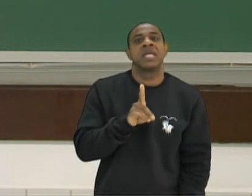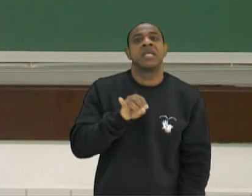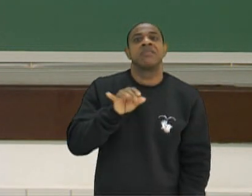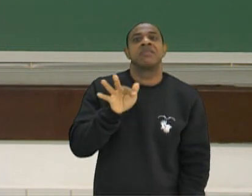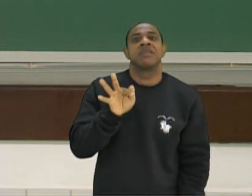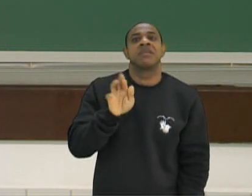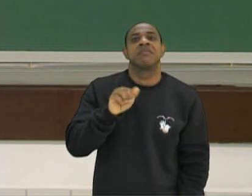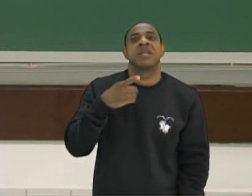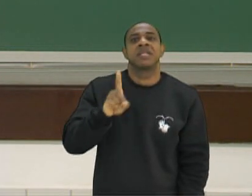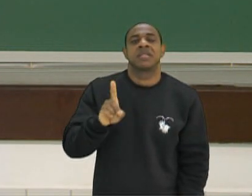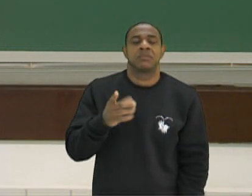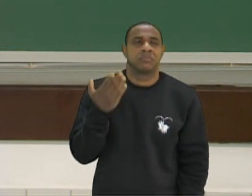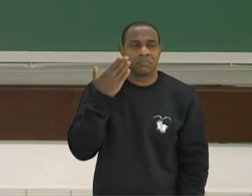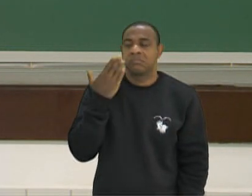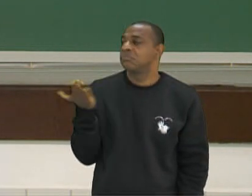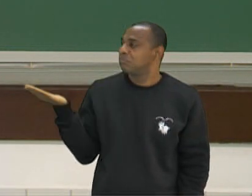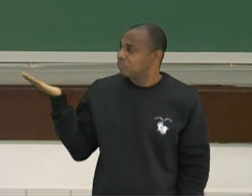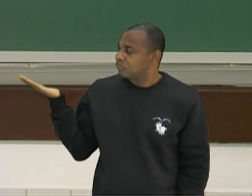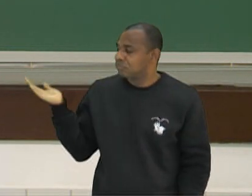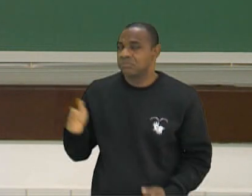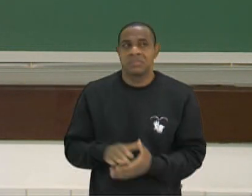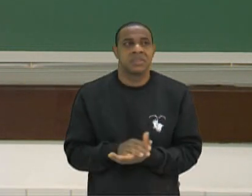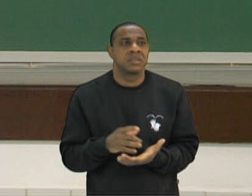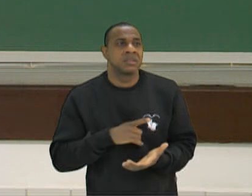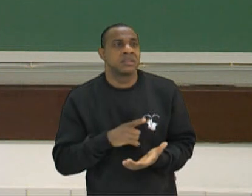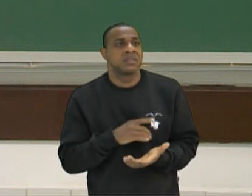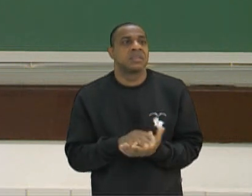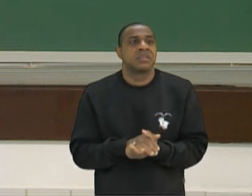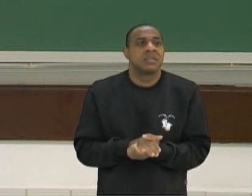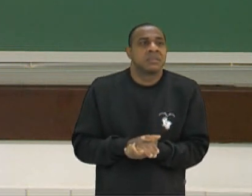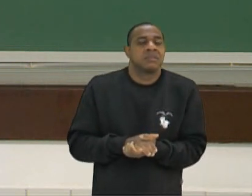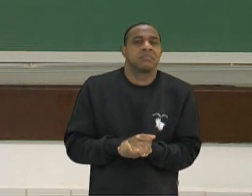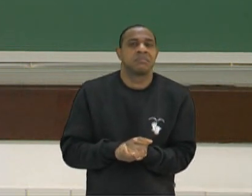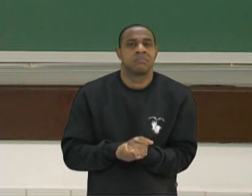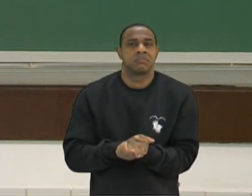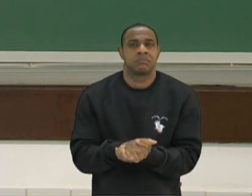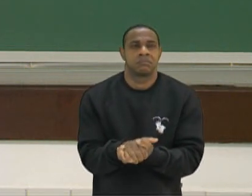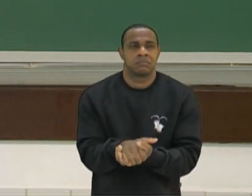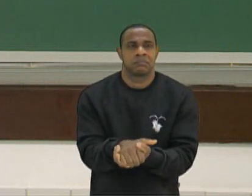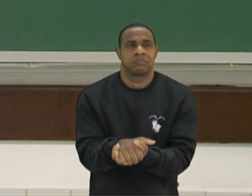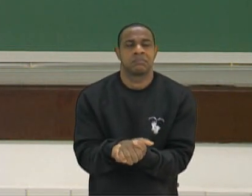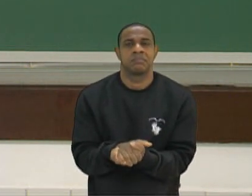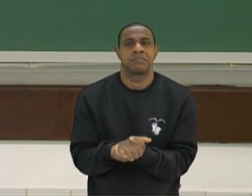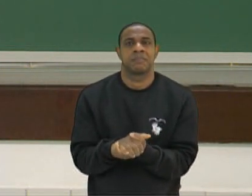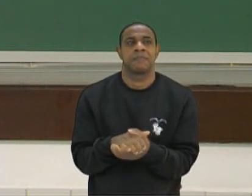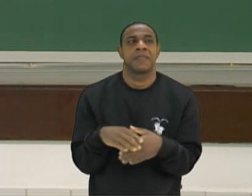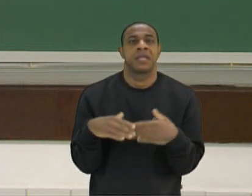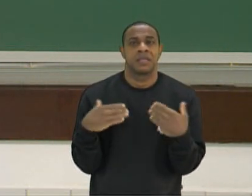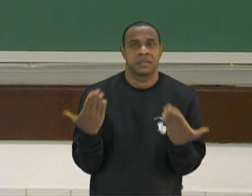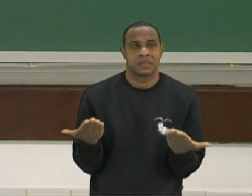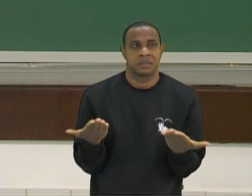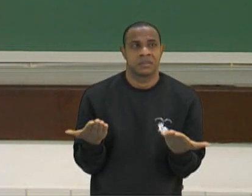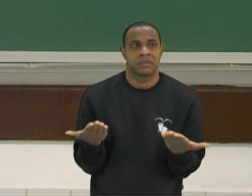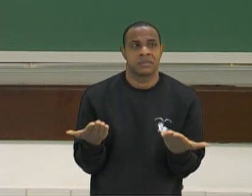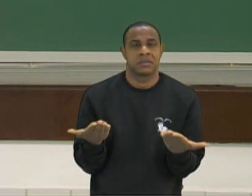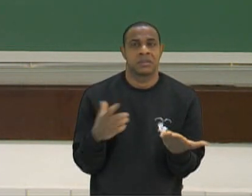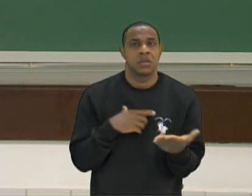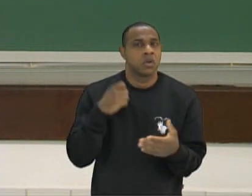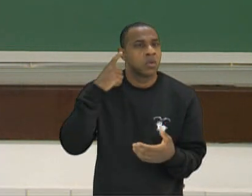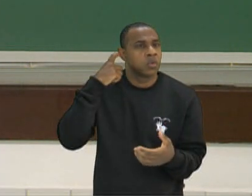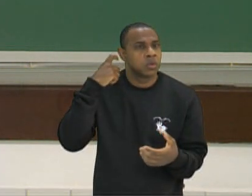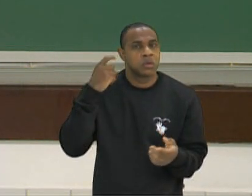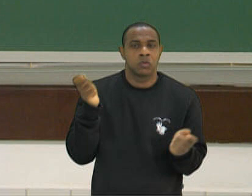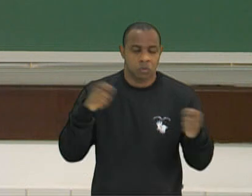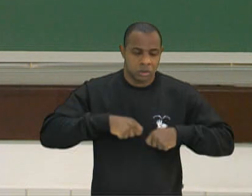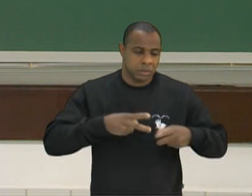1 centímetro quadrado, você tem diversas ranhuras e aí você consegue estar adaptando a ideia da difração, coisa que no som você